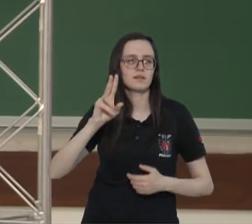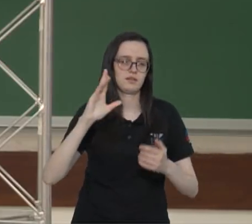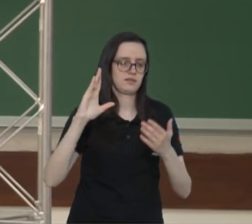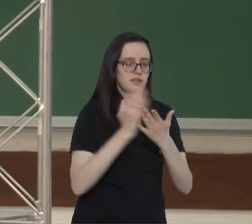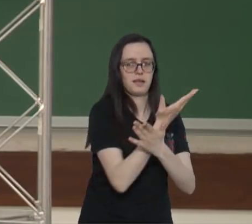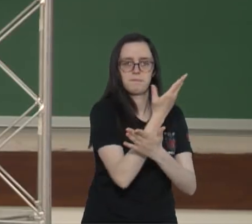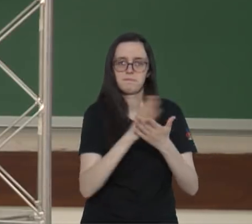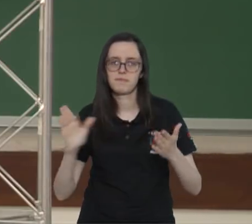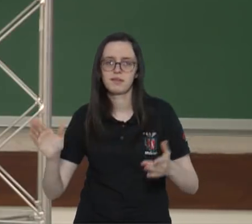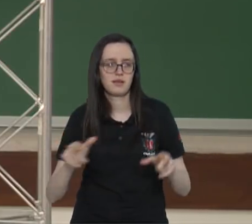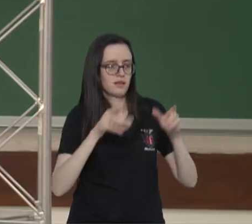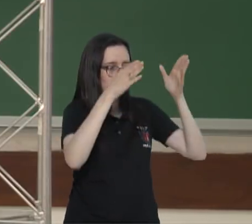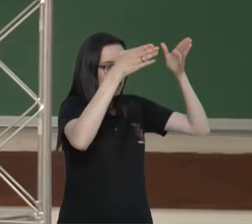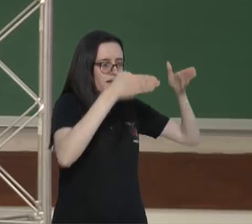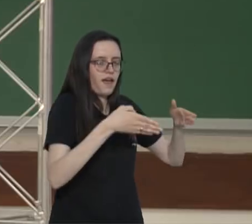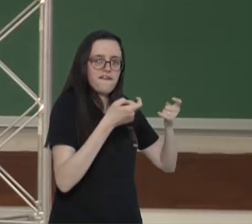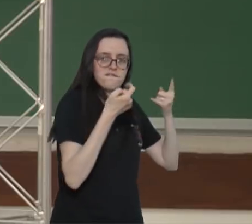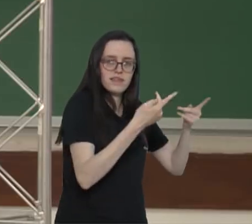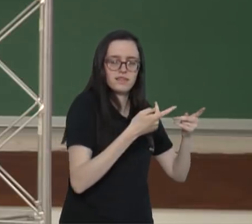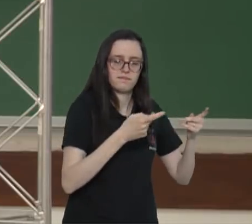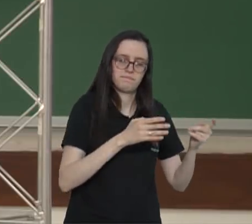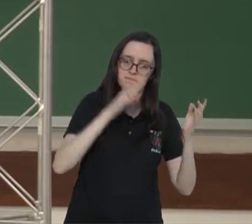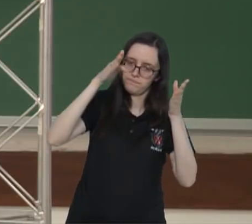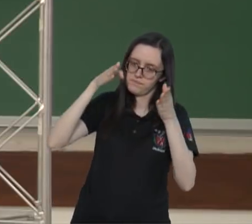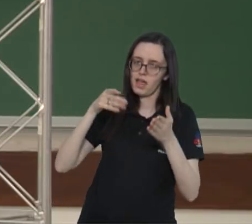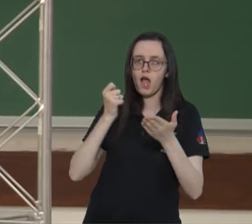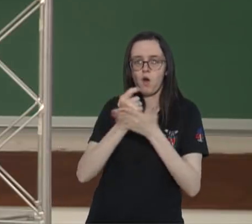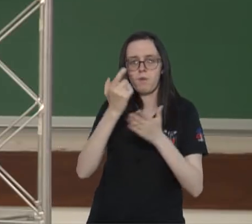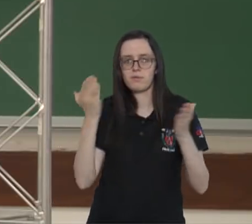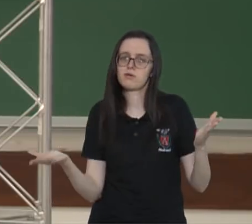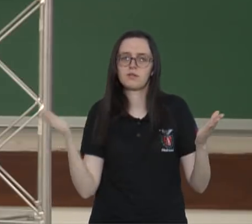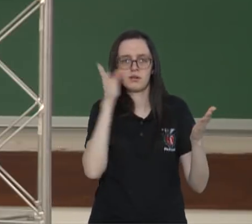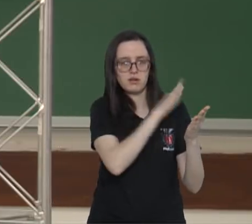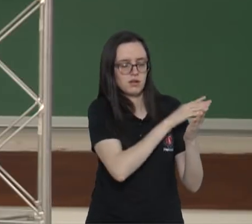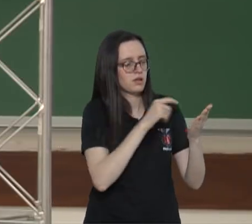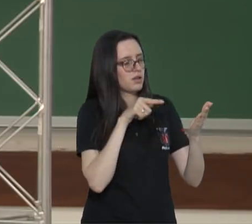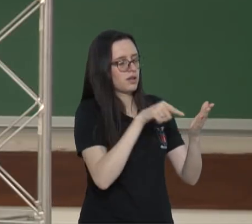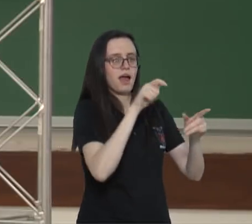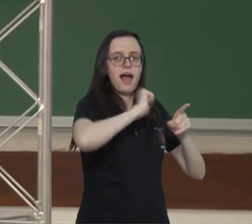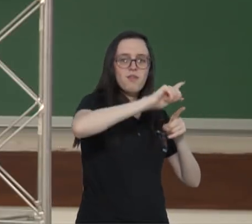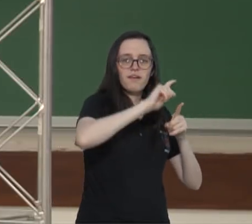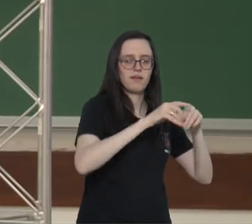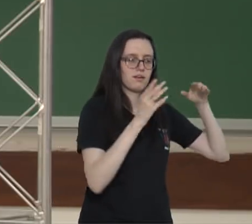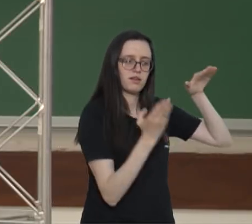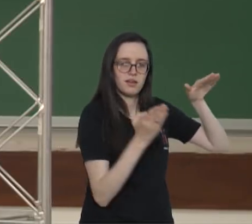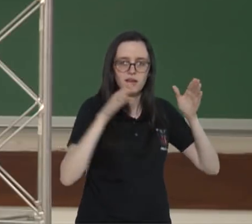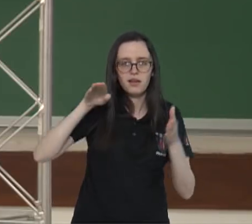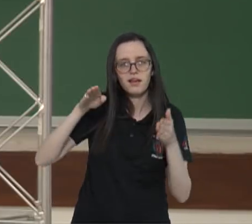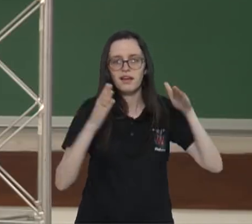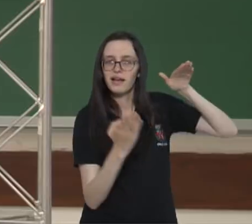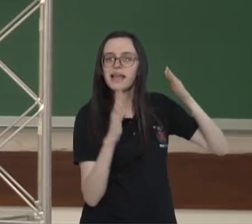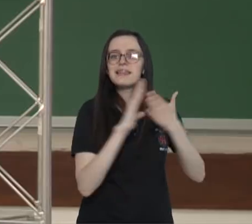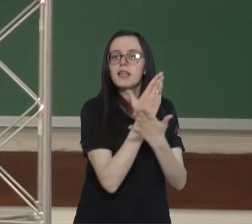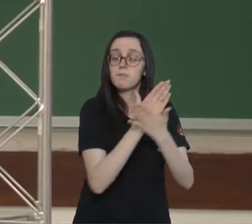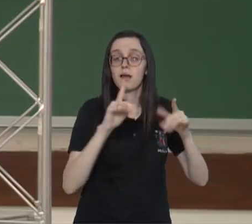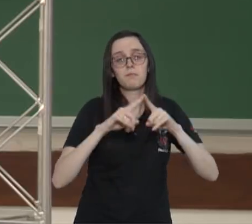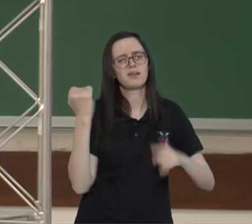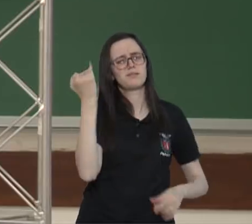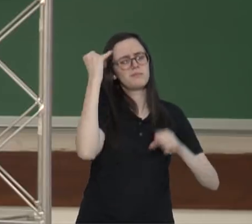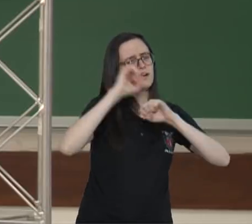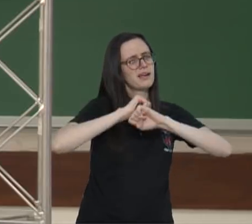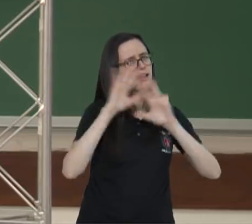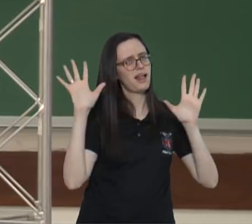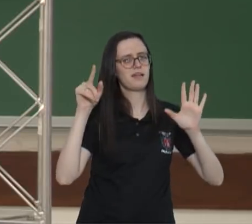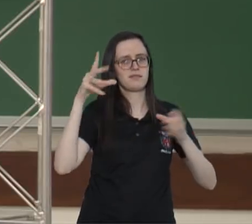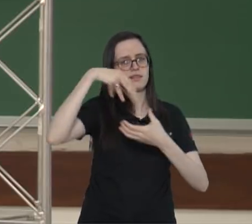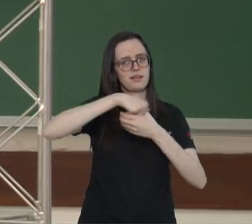separados, né? Lugar só para venda, lugar só para compra, né? Lugar só para aluguel, coisas desse tipo. Mesmo assim, tem que ficar muito claro isso